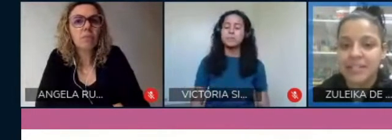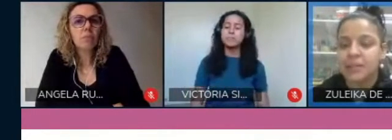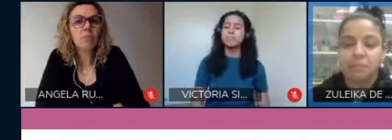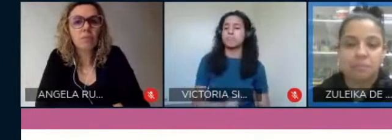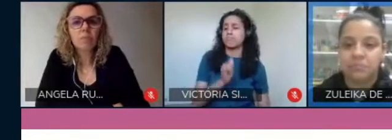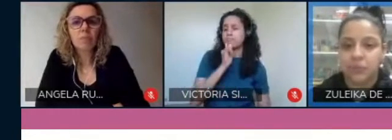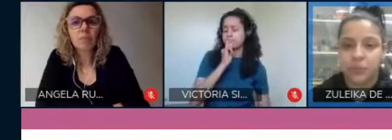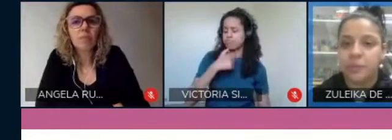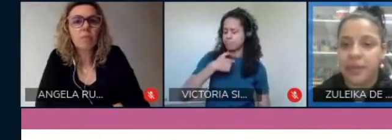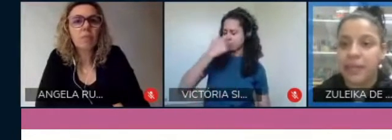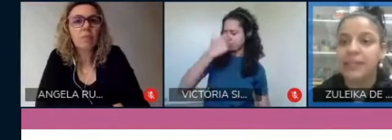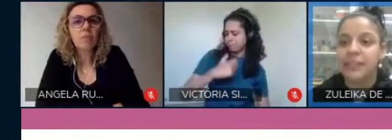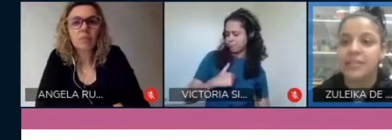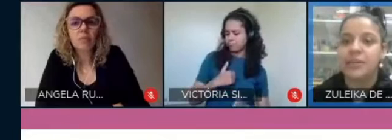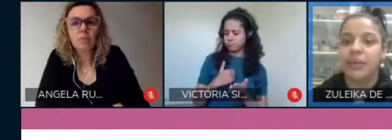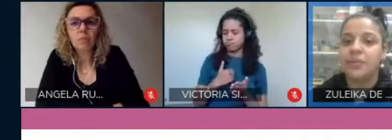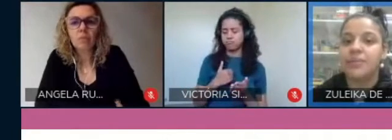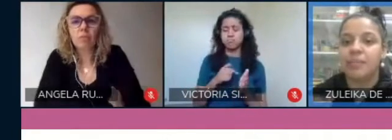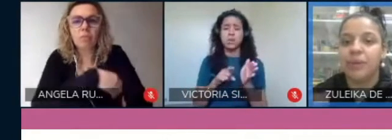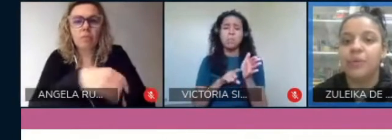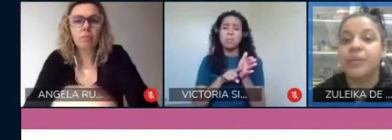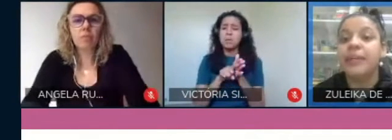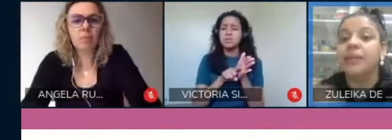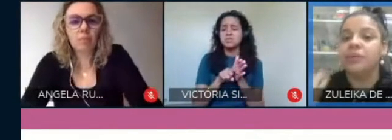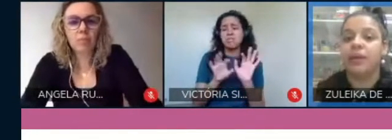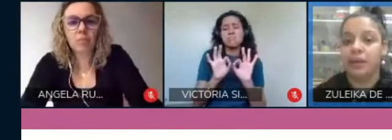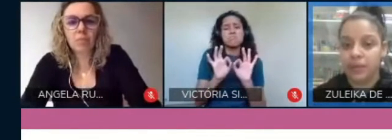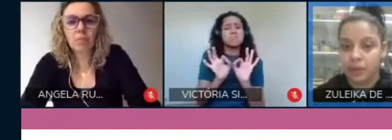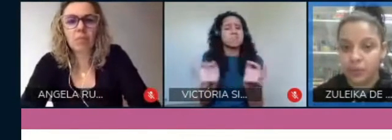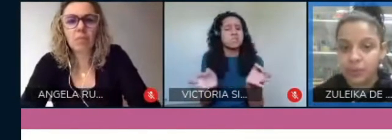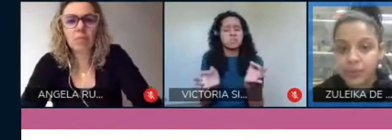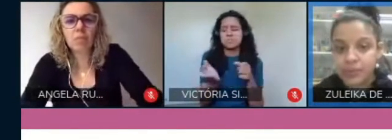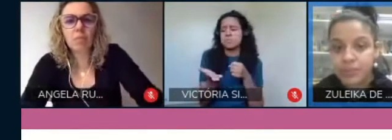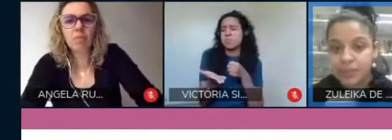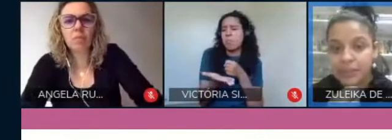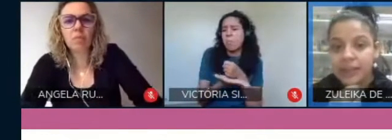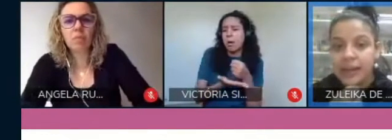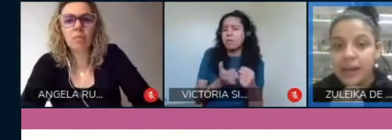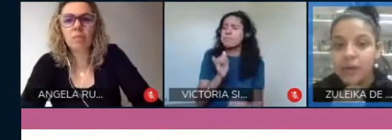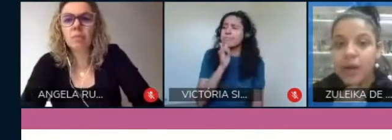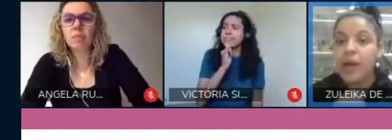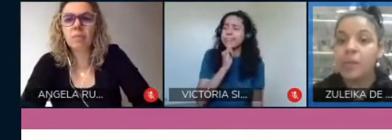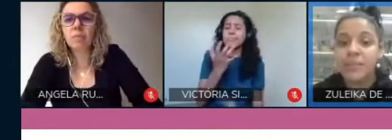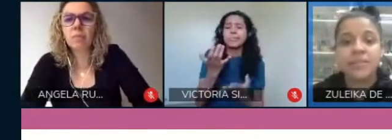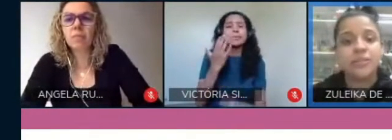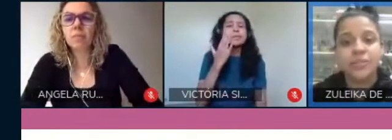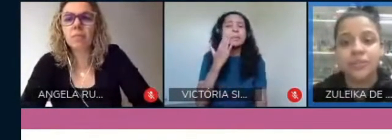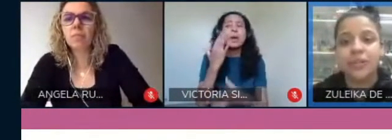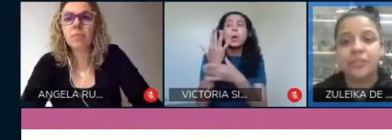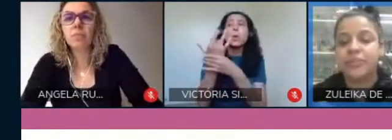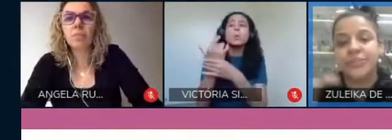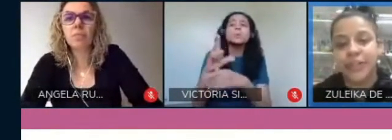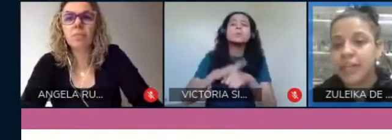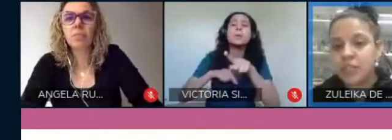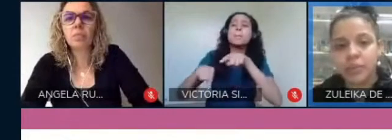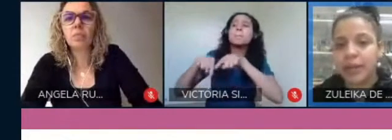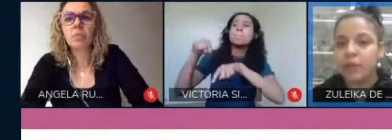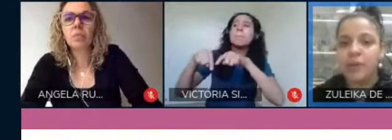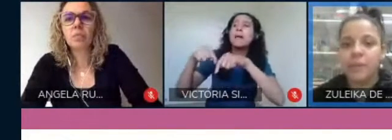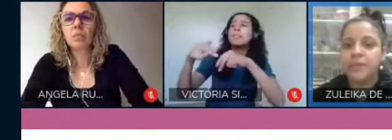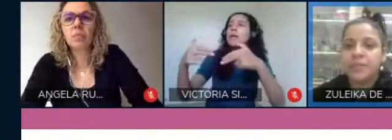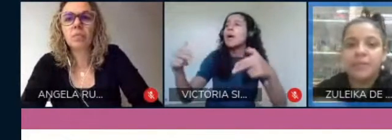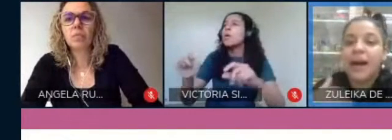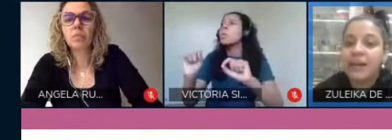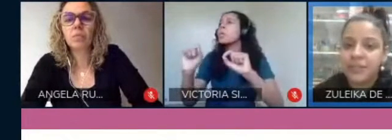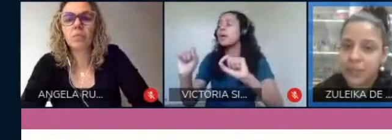pesquisa básica, tudo bem, né? Se eu quero saber o que eu tenho na URGS de material, eu preciso de um livro X